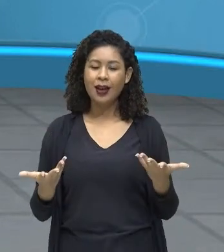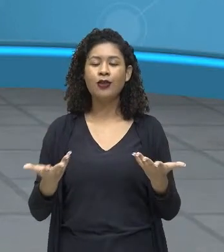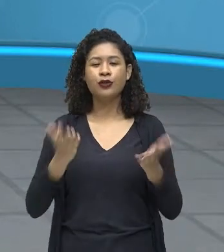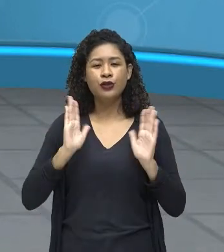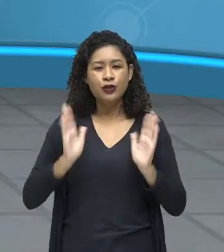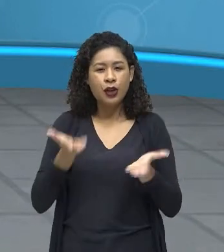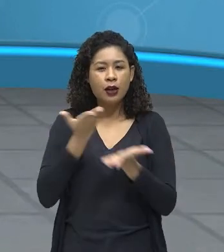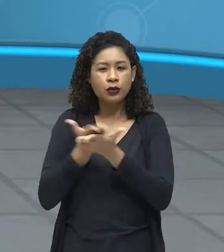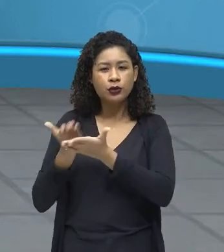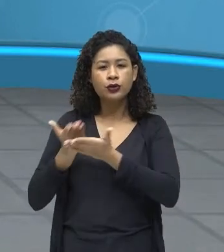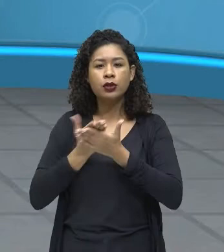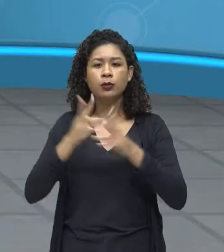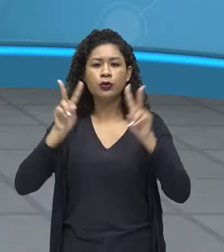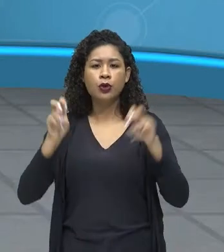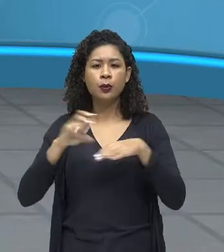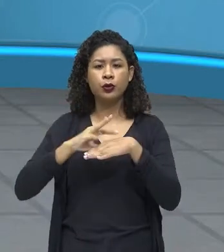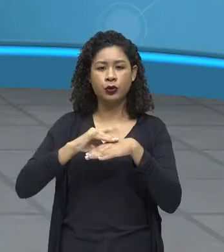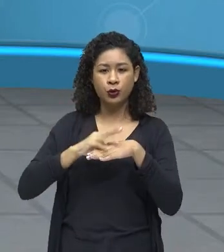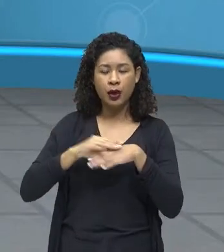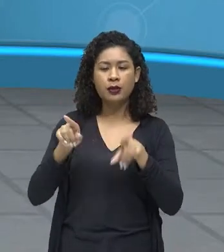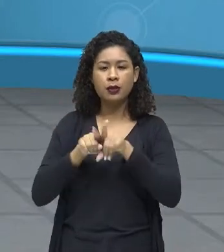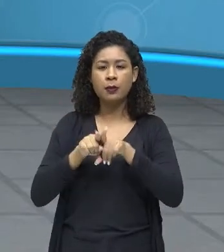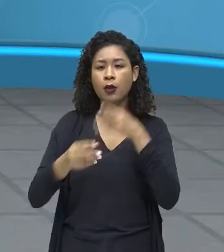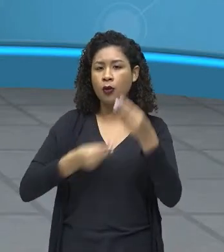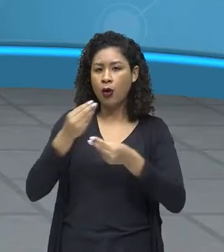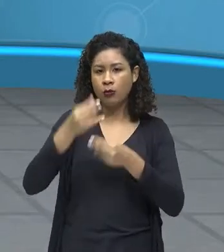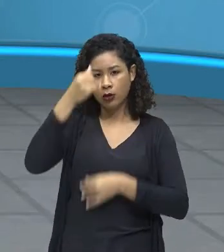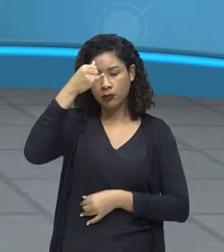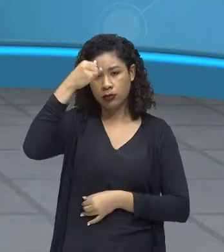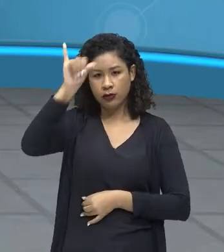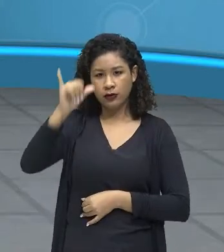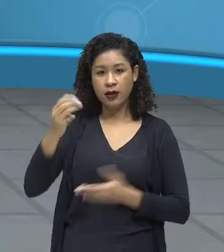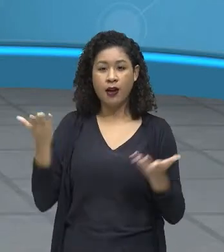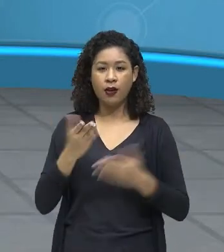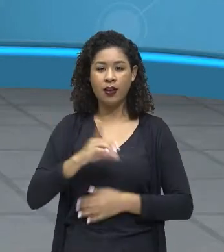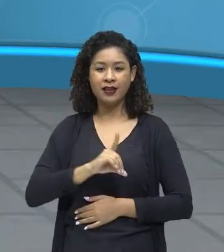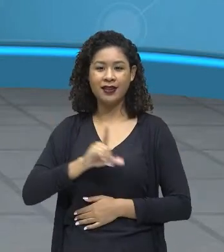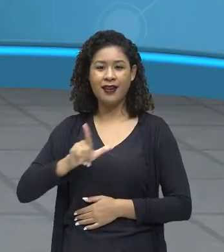doenças, métodos de prevenção. Vamos agora para a nossa dinâmica local interativa.